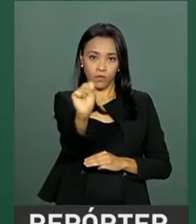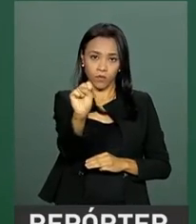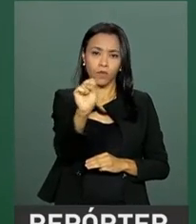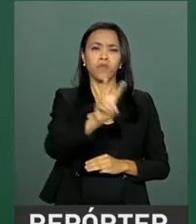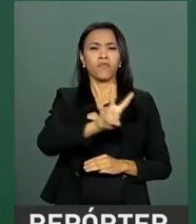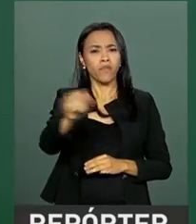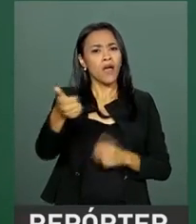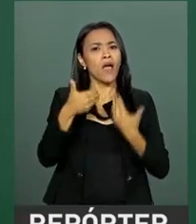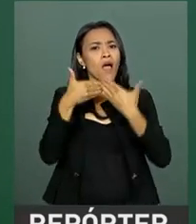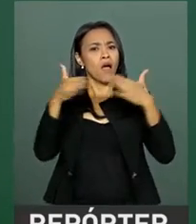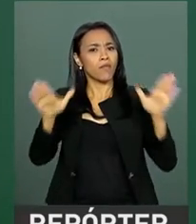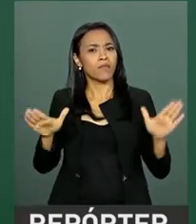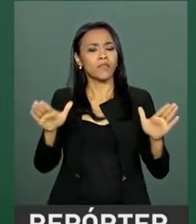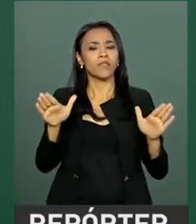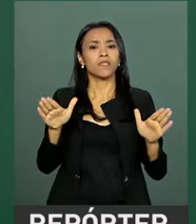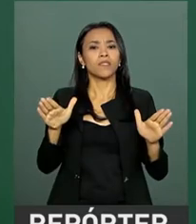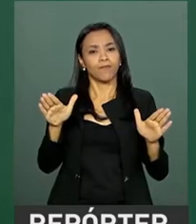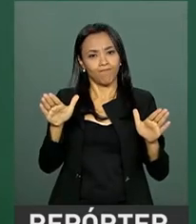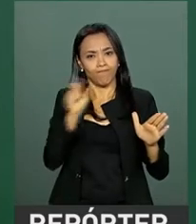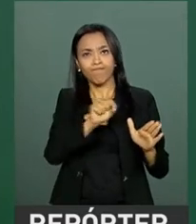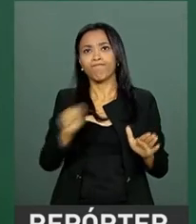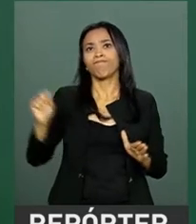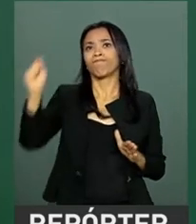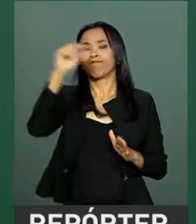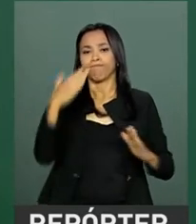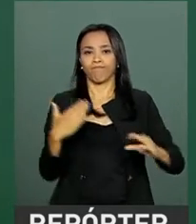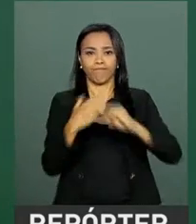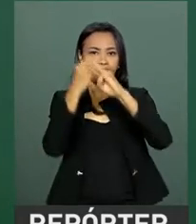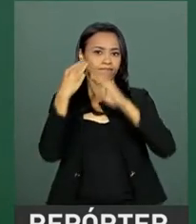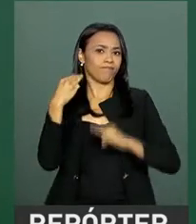irá abrir as suas agências em